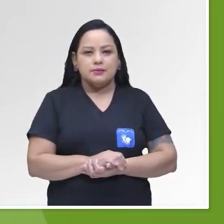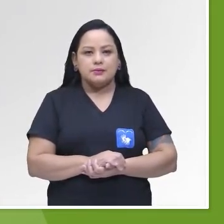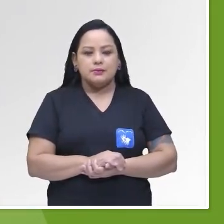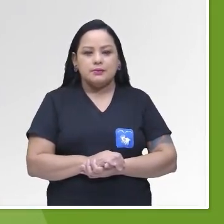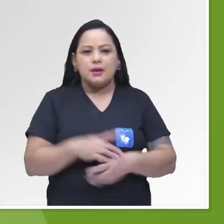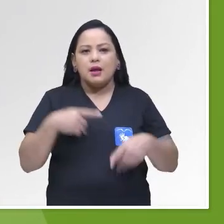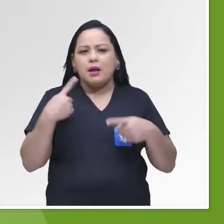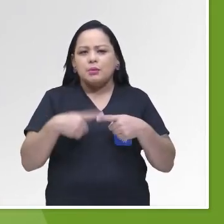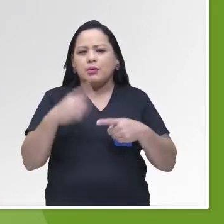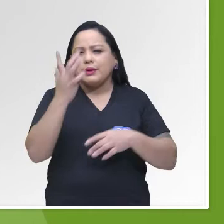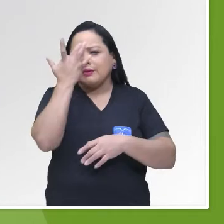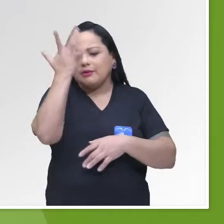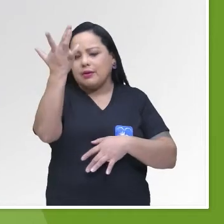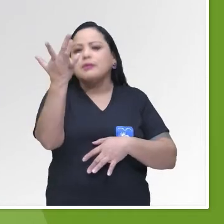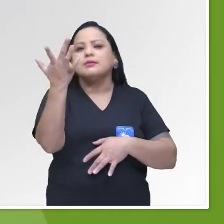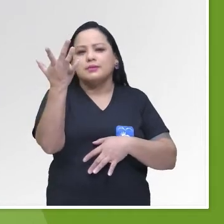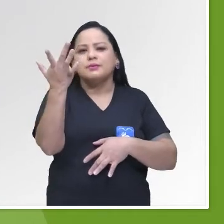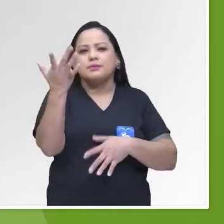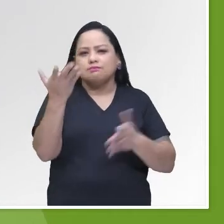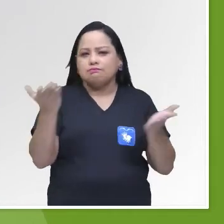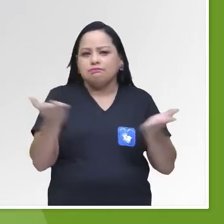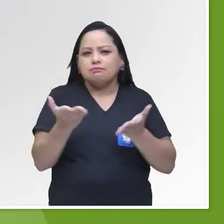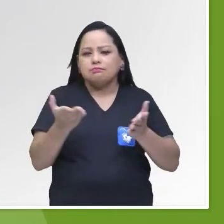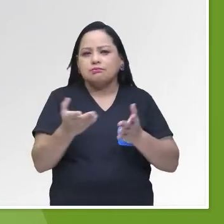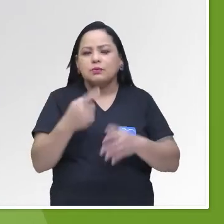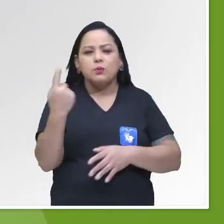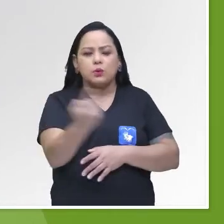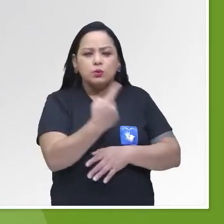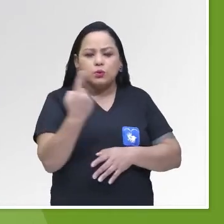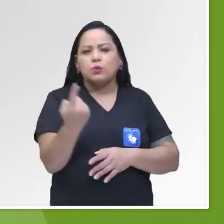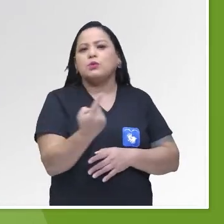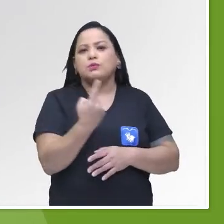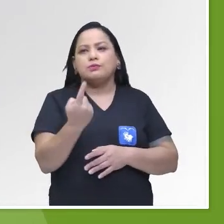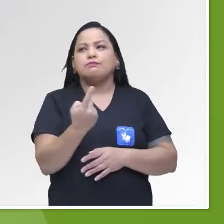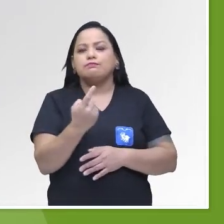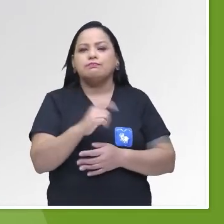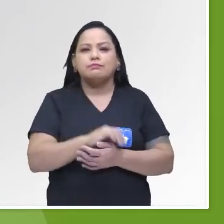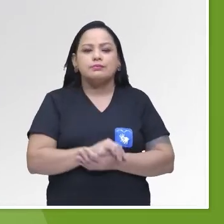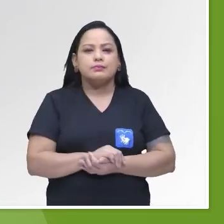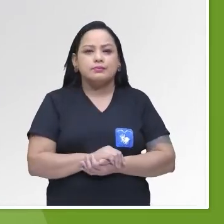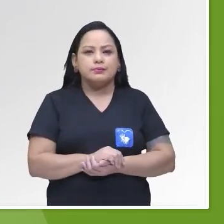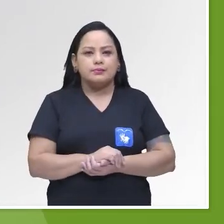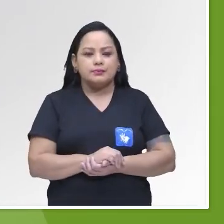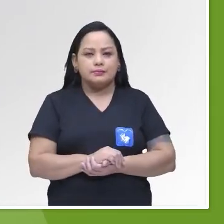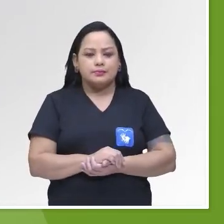Para facilitar, quando a gente vai